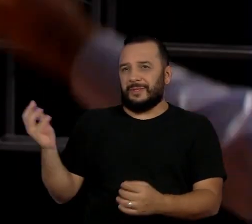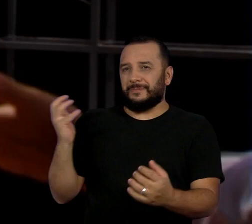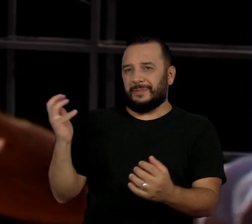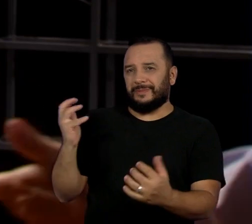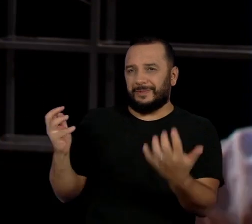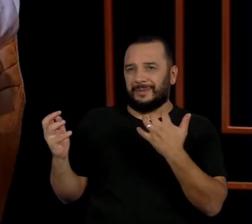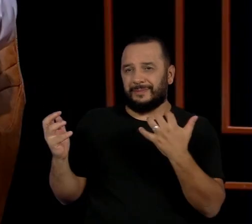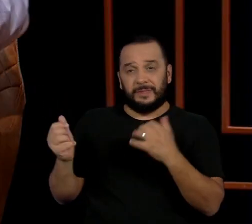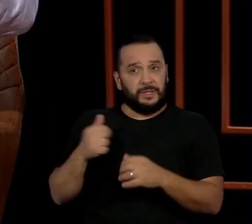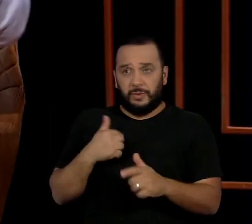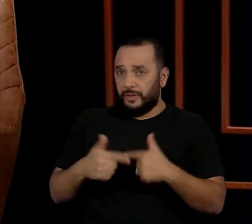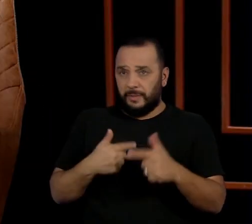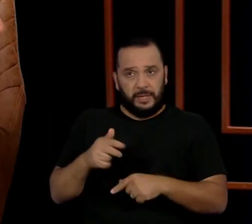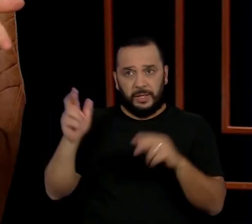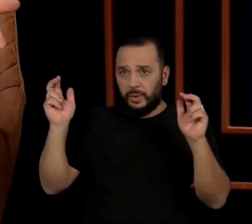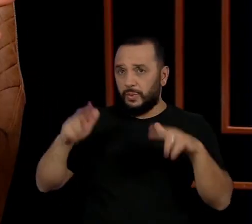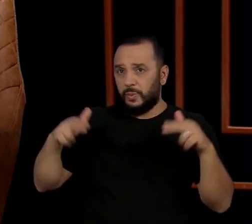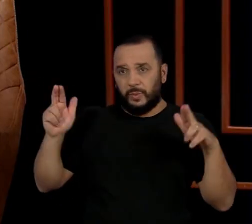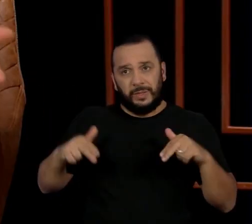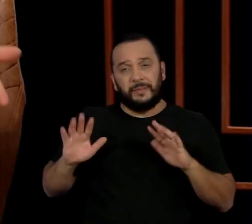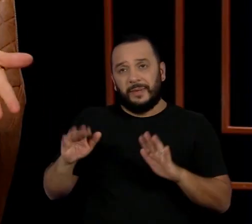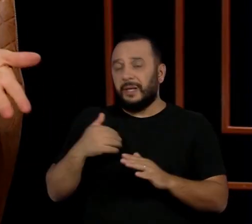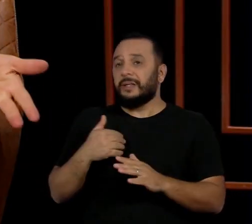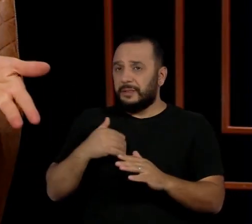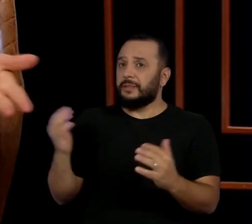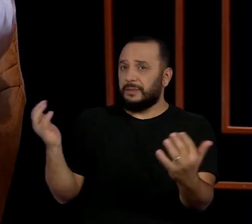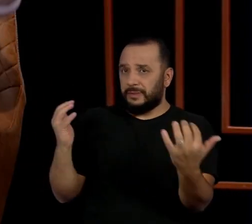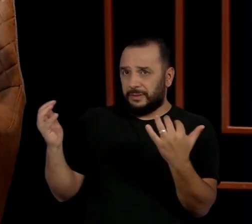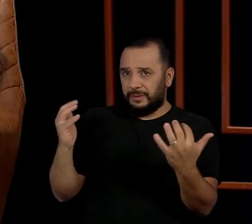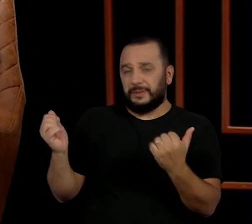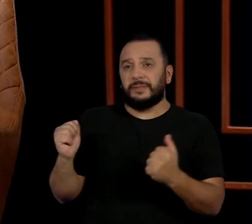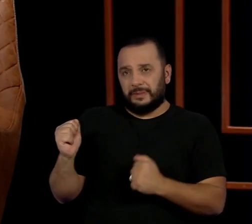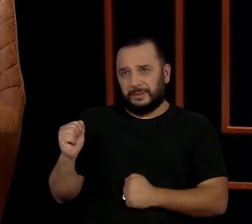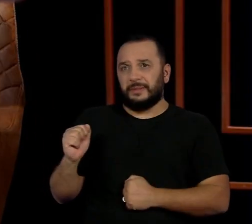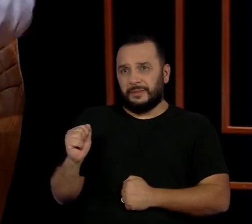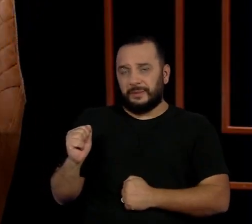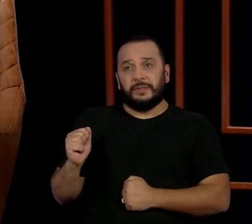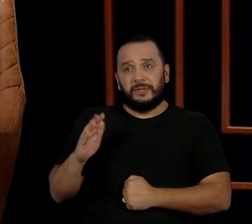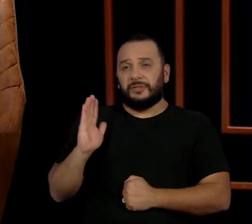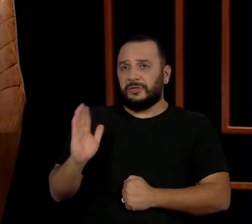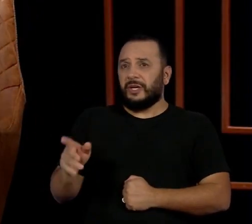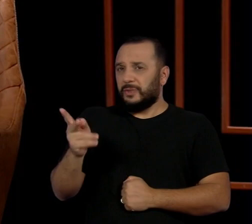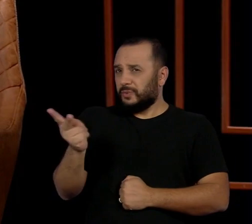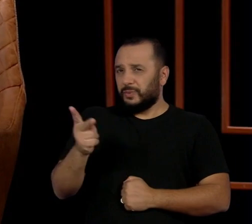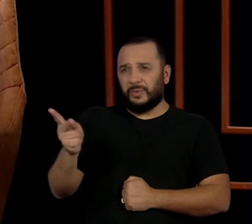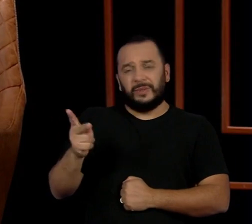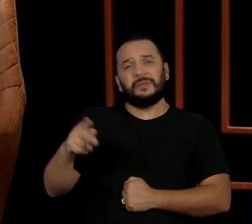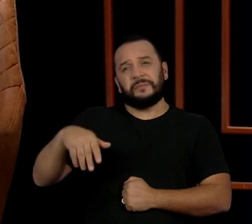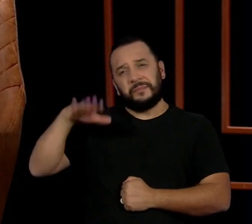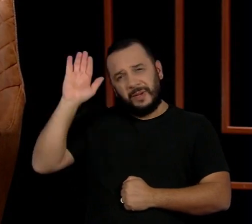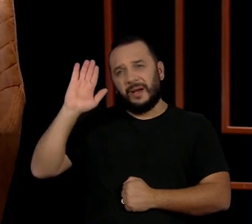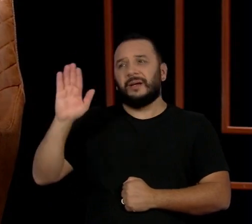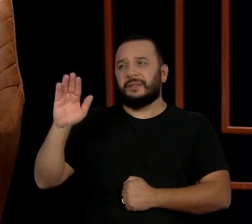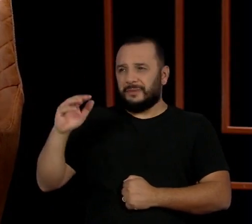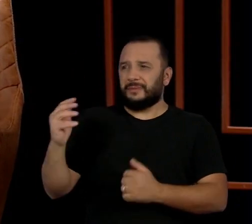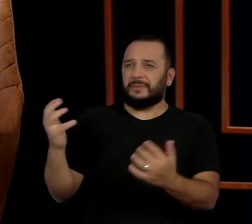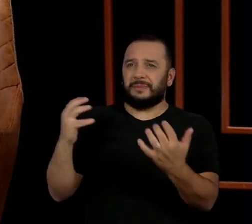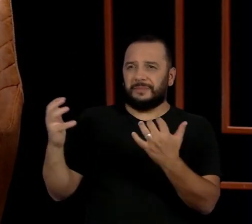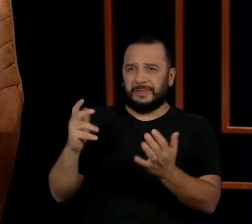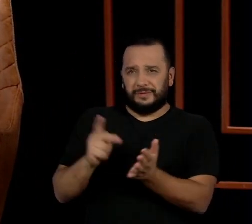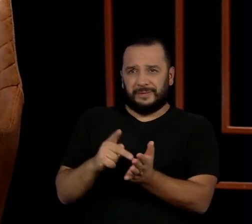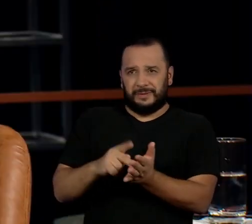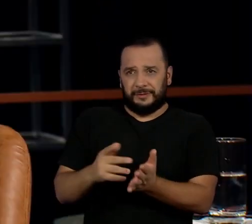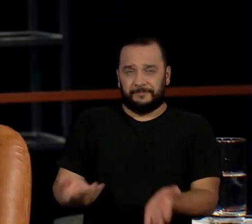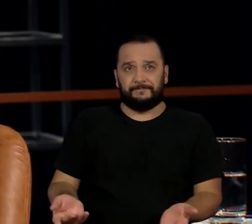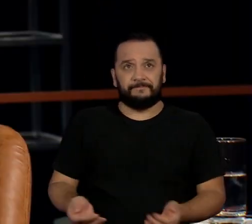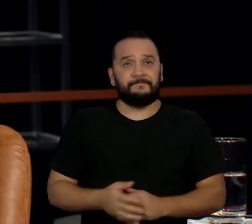não trabalhei, os que me inspiram muito são os com quem eu trabalhei. Mas desses icônicos são os que mais me inspiram mesmo.